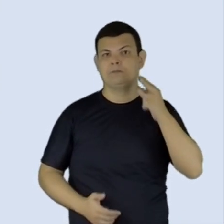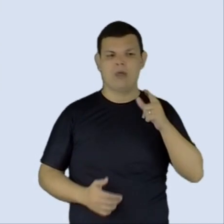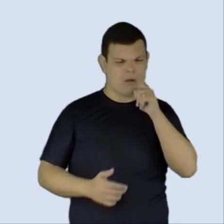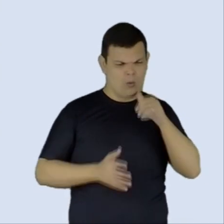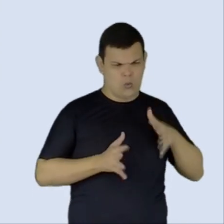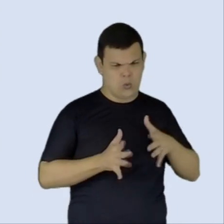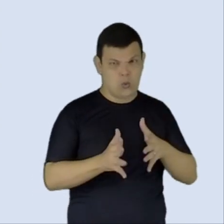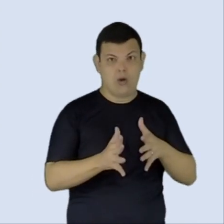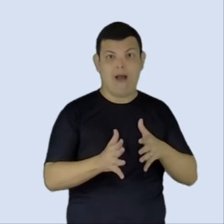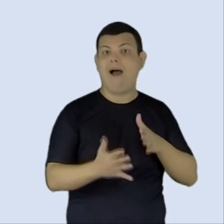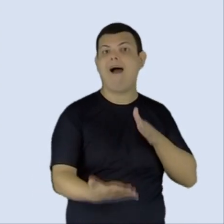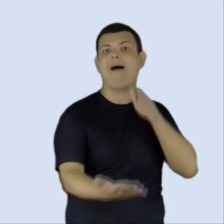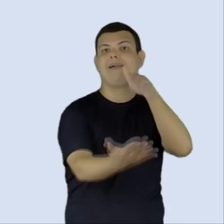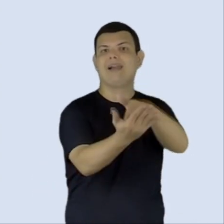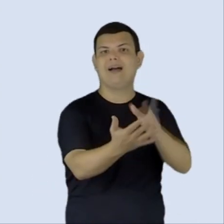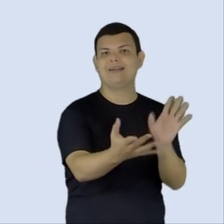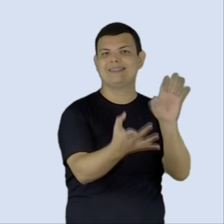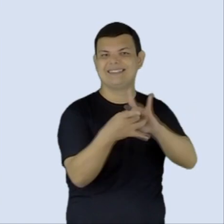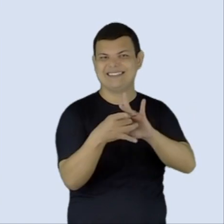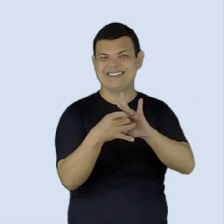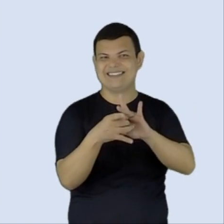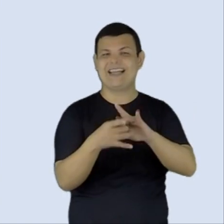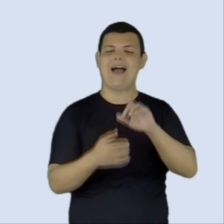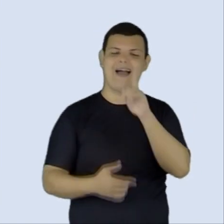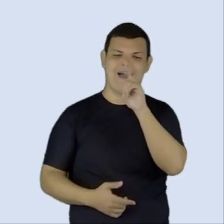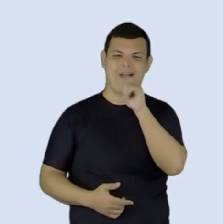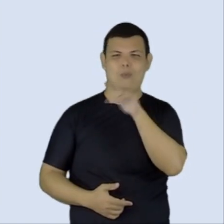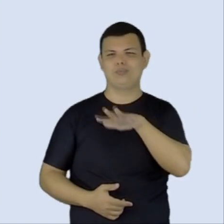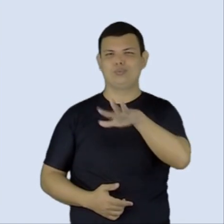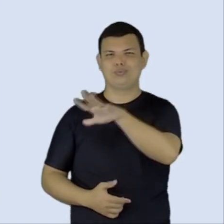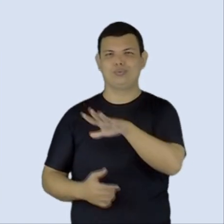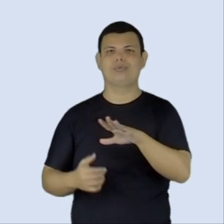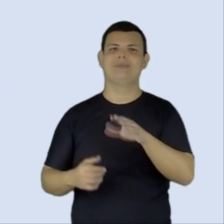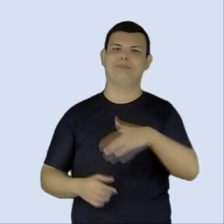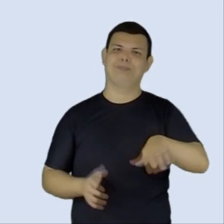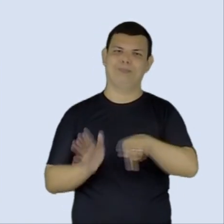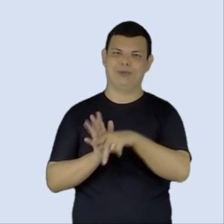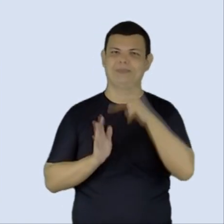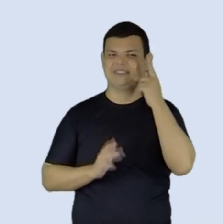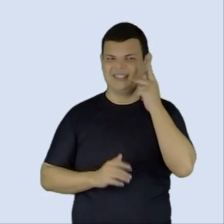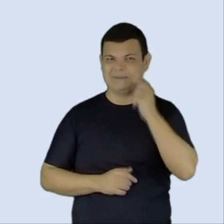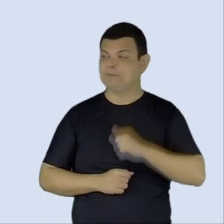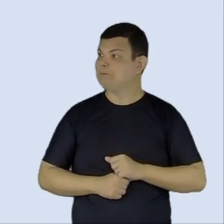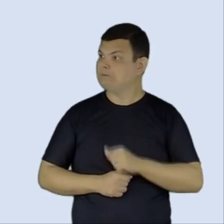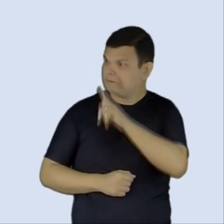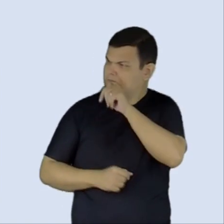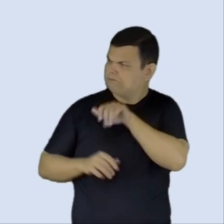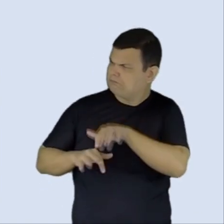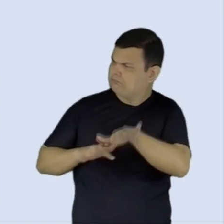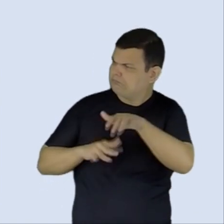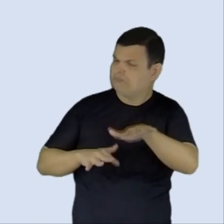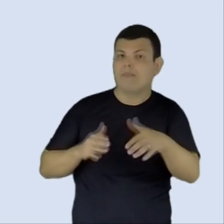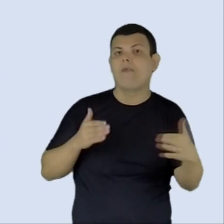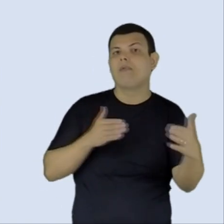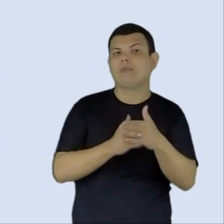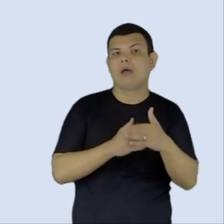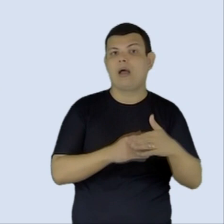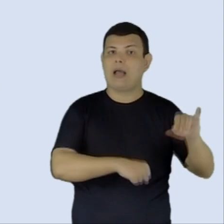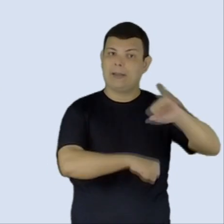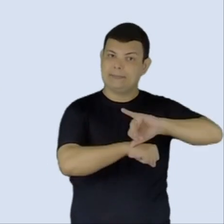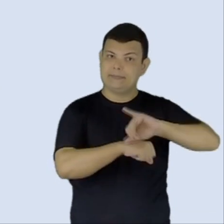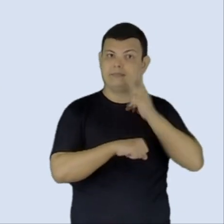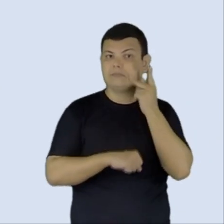Velho Chico se integra ao cinturão das águas do Ceará. A partir daí, a água segue rumo à Fortaleza,